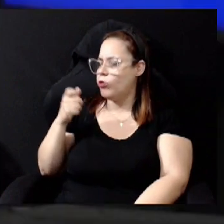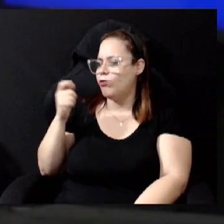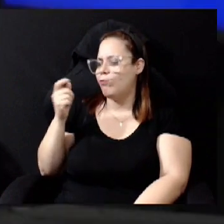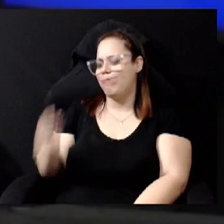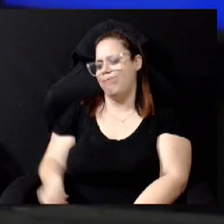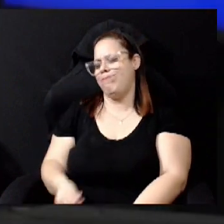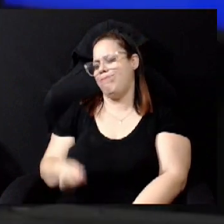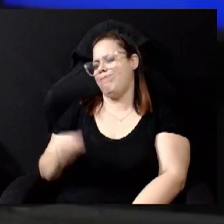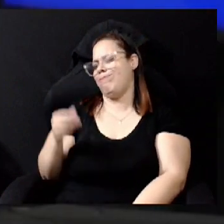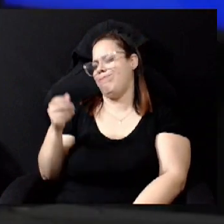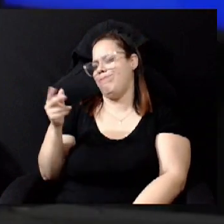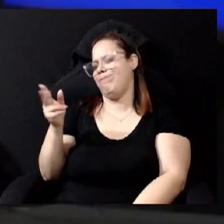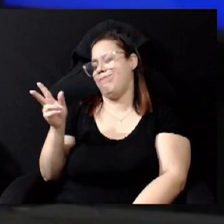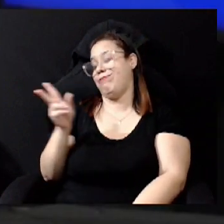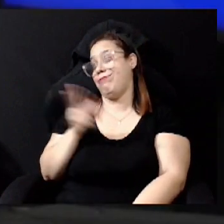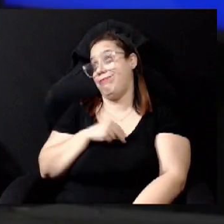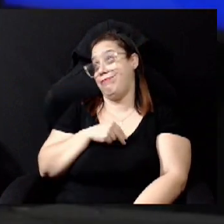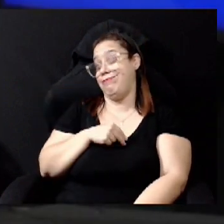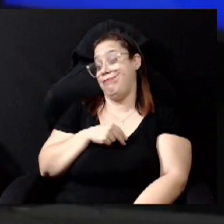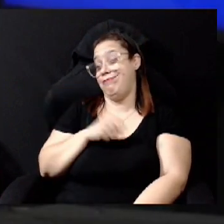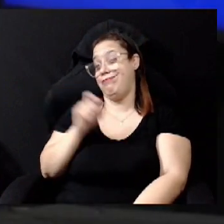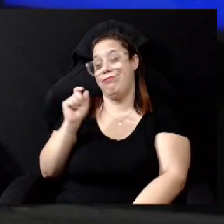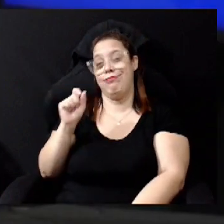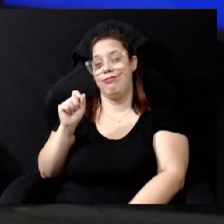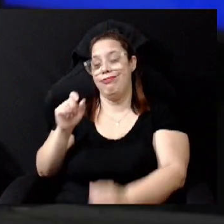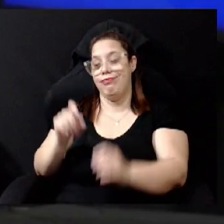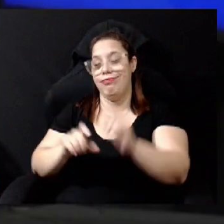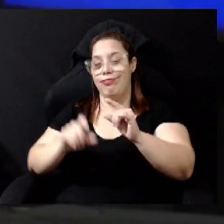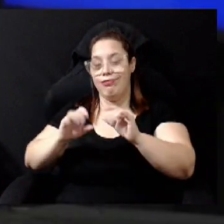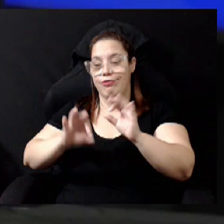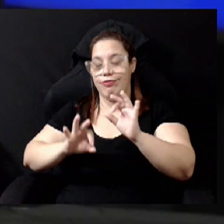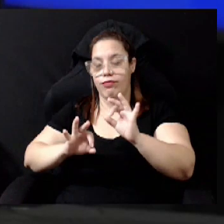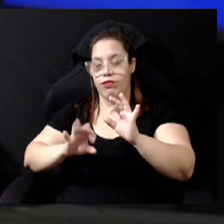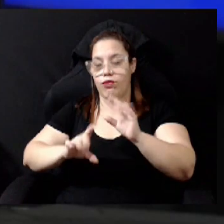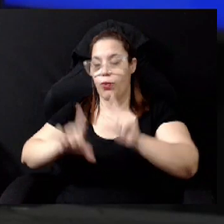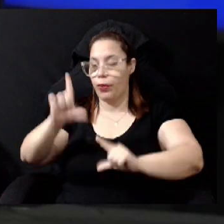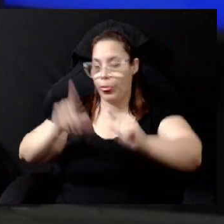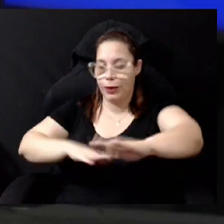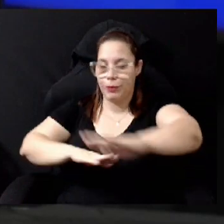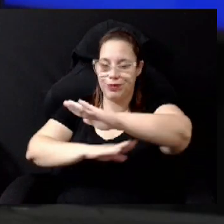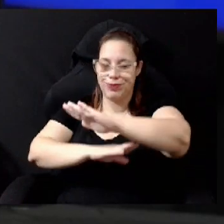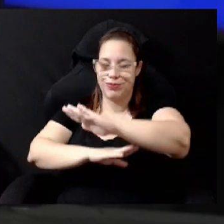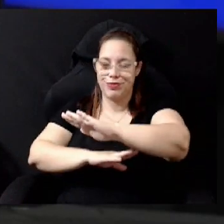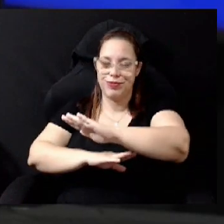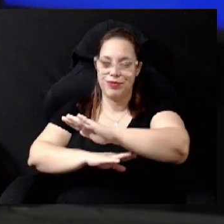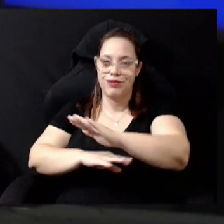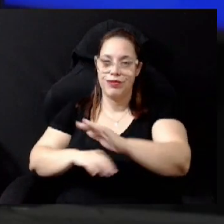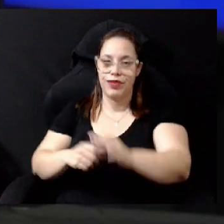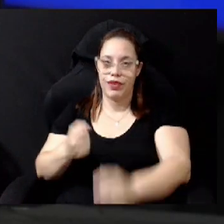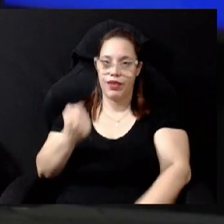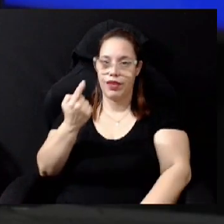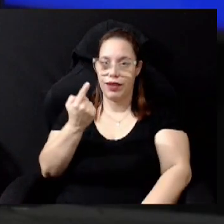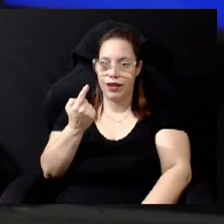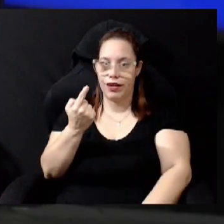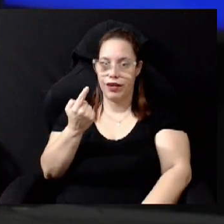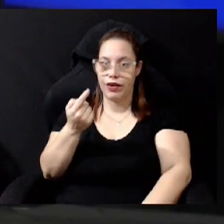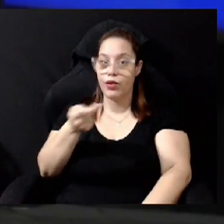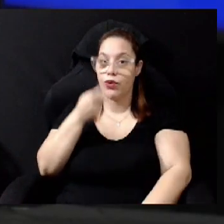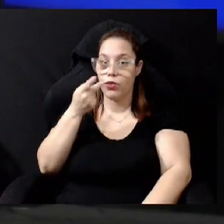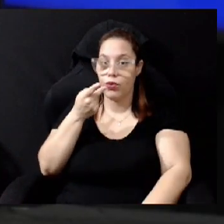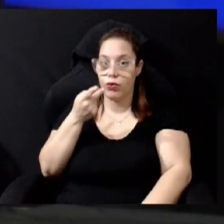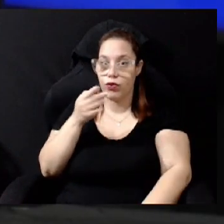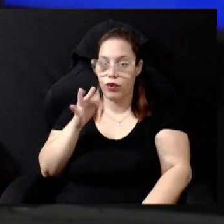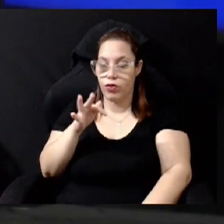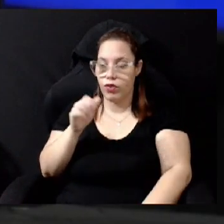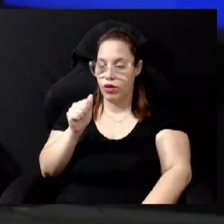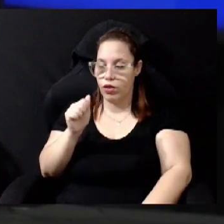mas quem não assistiu ainda na Casa do Povo, em que o vereador fala da primeira... na primeira fase do nosso podcast sobre